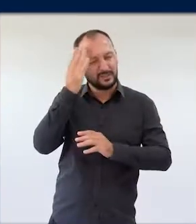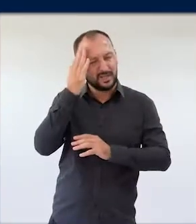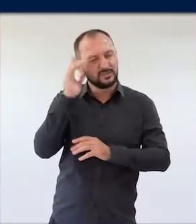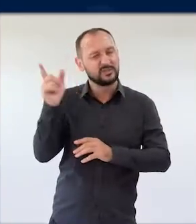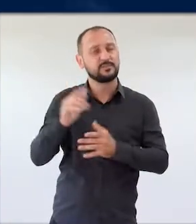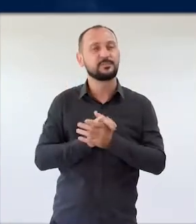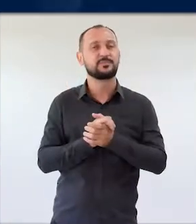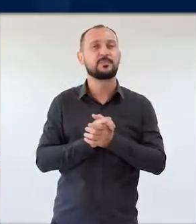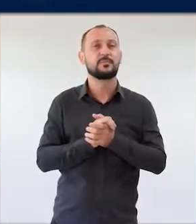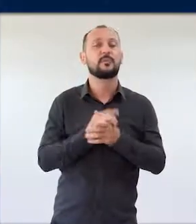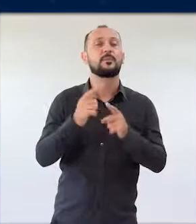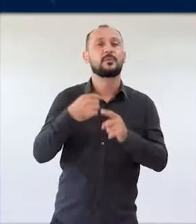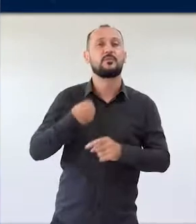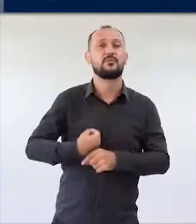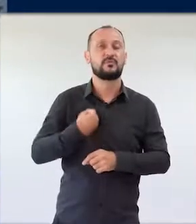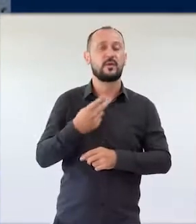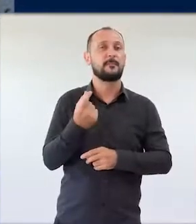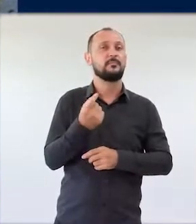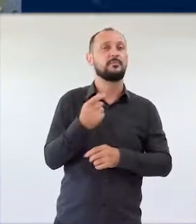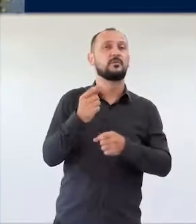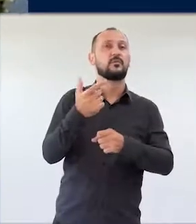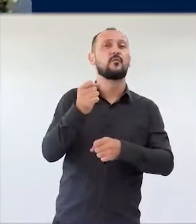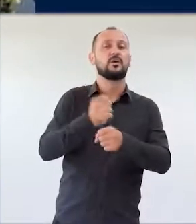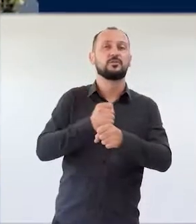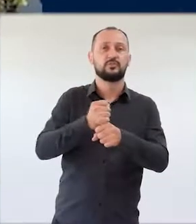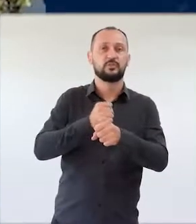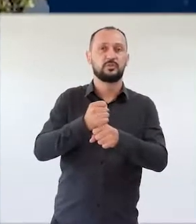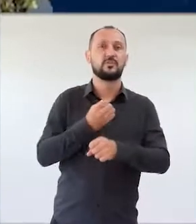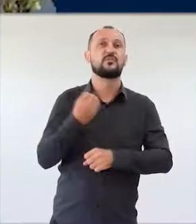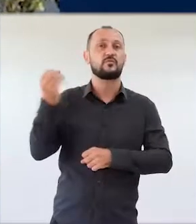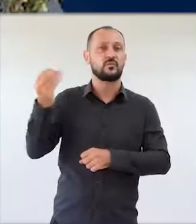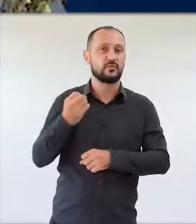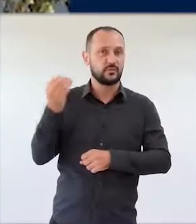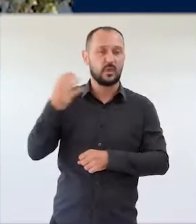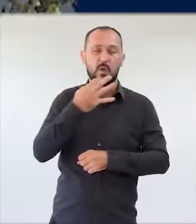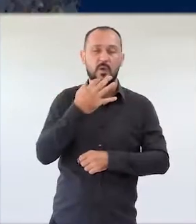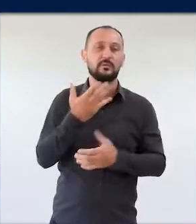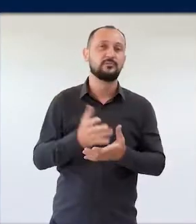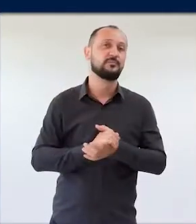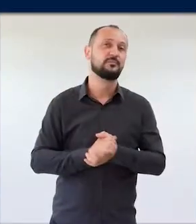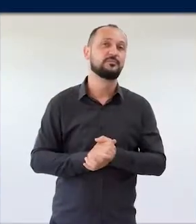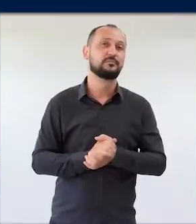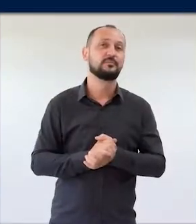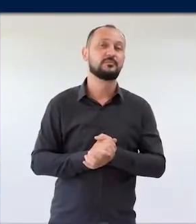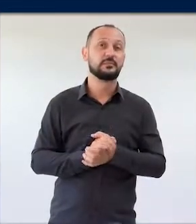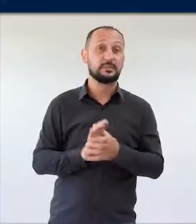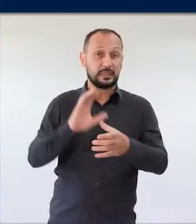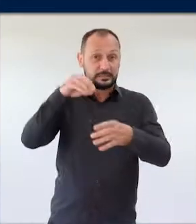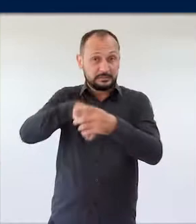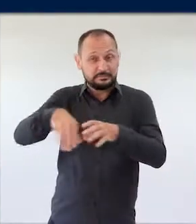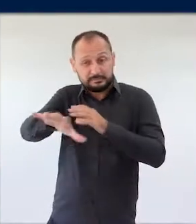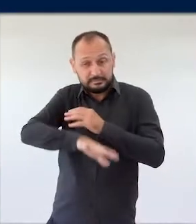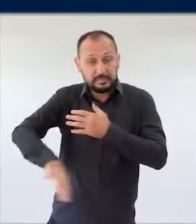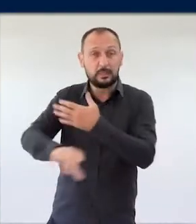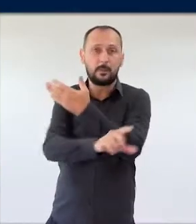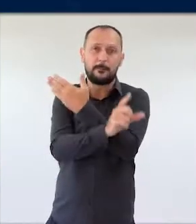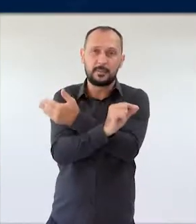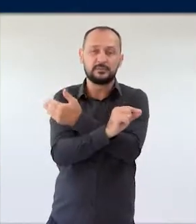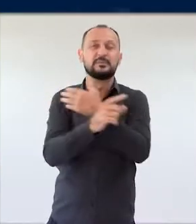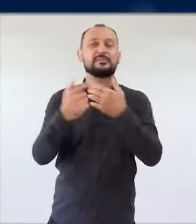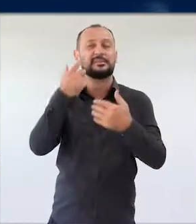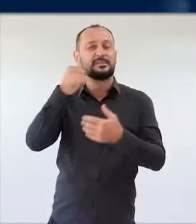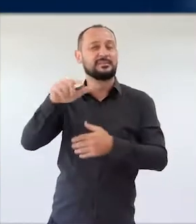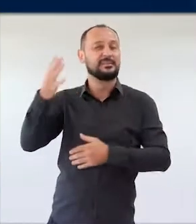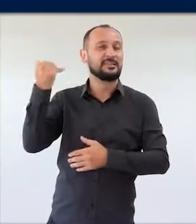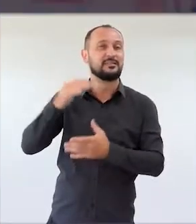o Pantanal, sabe? Porque eu convivi muito, eu passei mais de 20 anos viajando para lá. E lá dentro mesmo, no Pantanal,